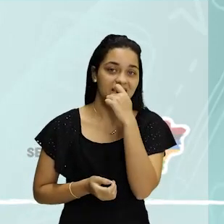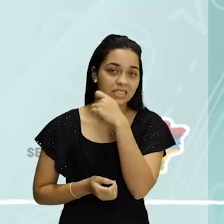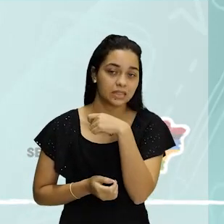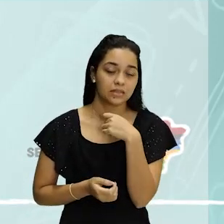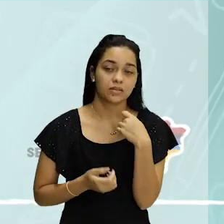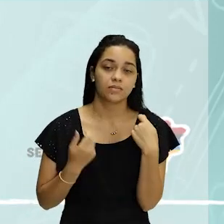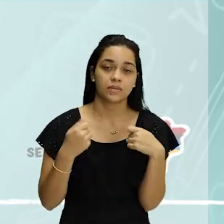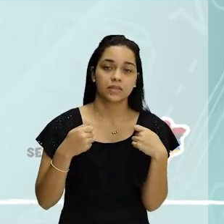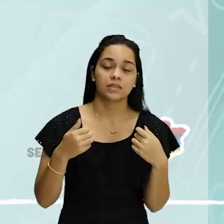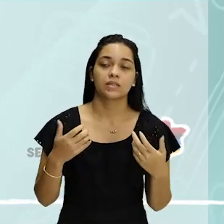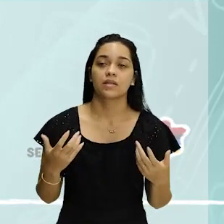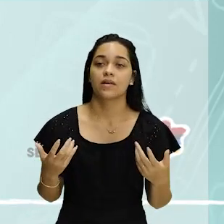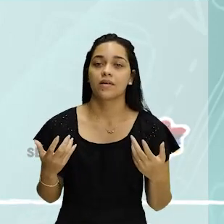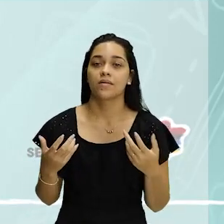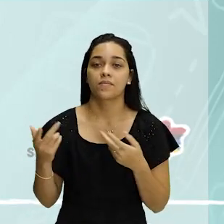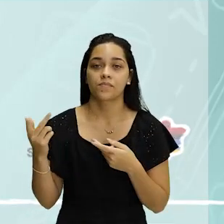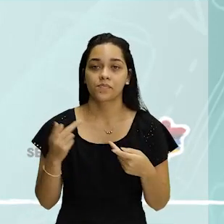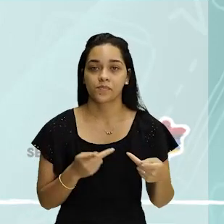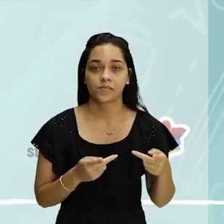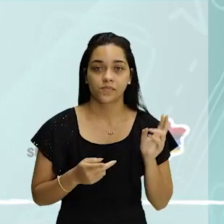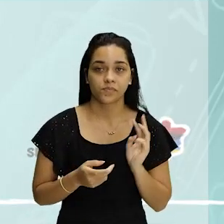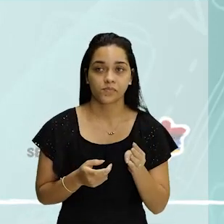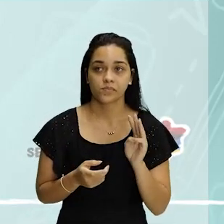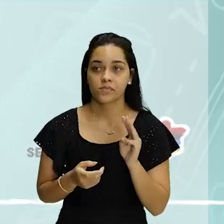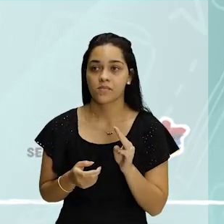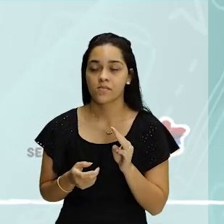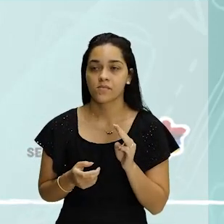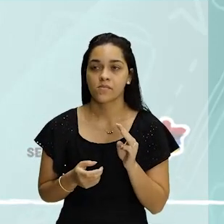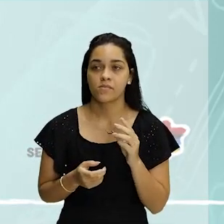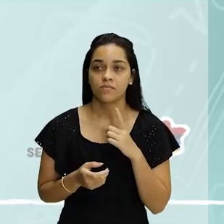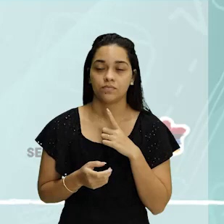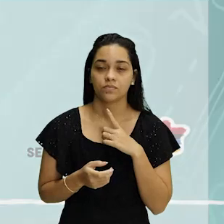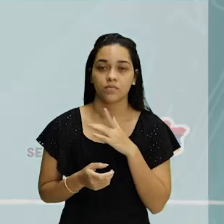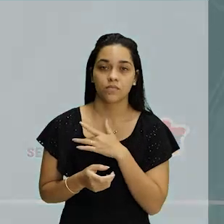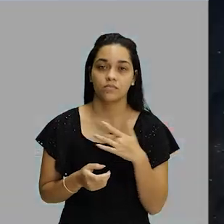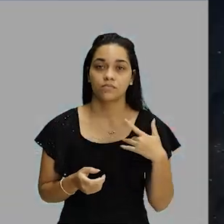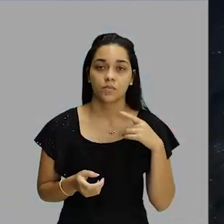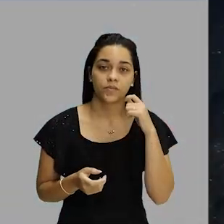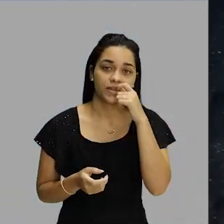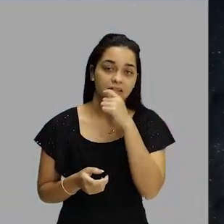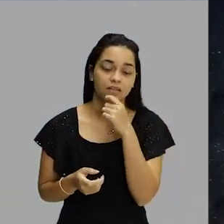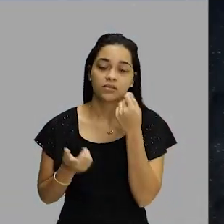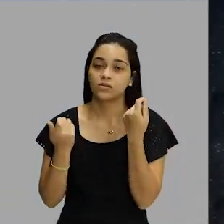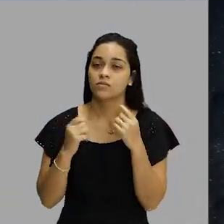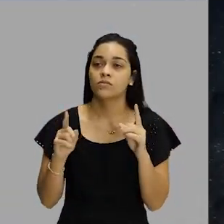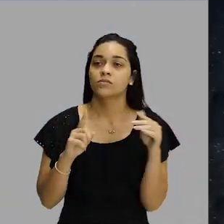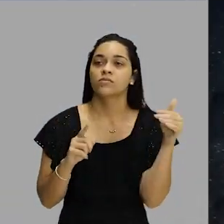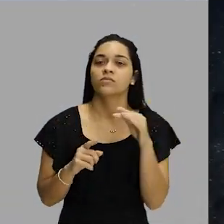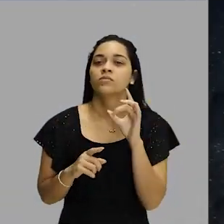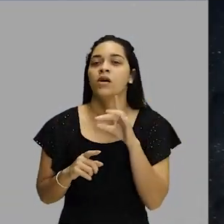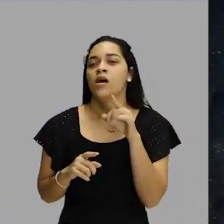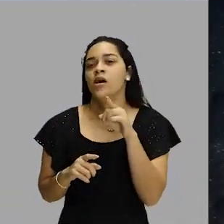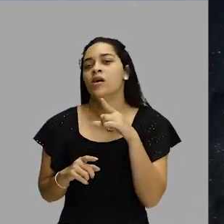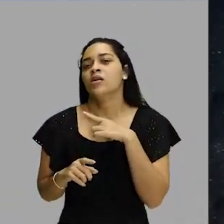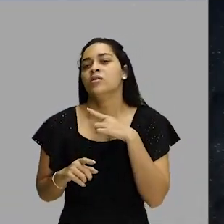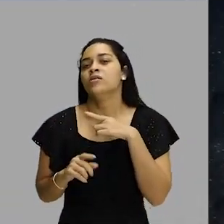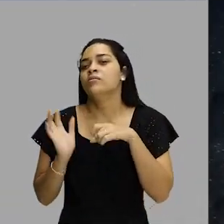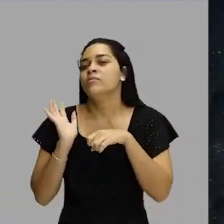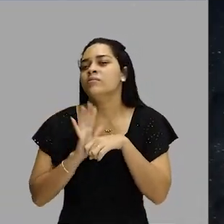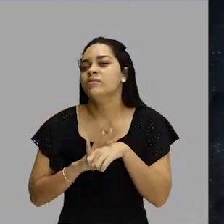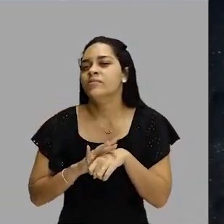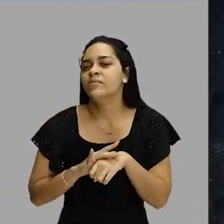ser visitado regularmente para manter a saúde bucal. Então, você não deve ir para o dentista só quando você estiver doente,